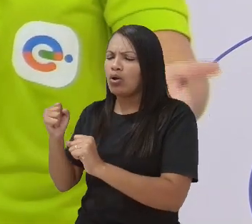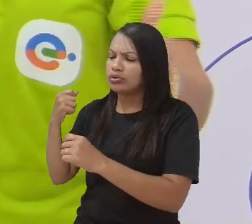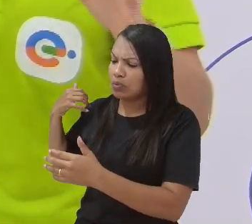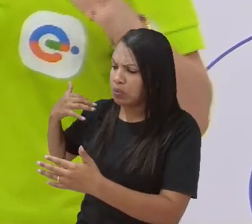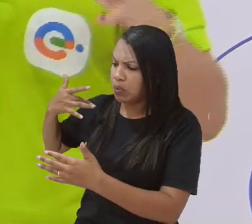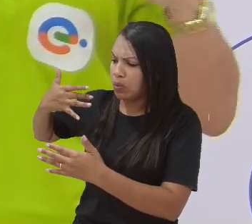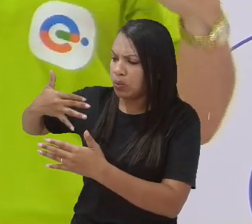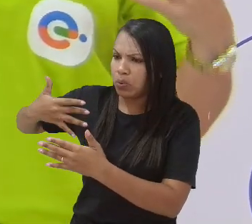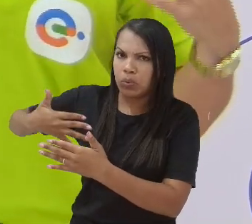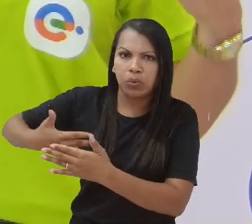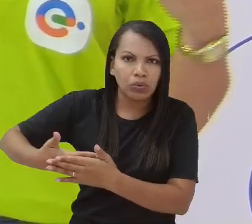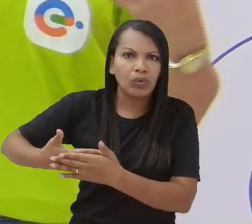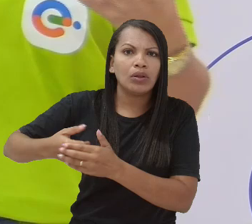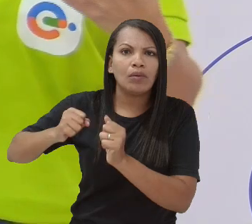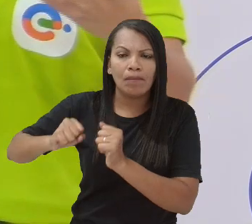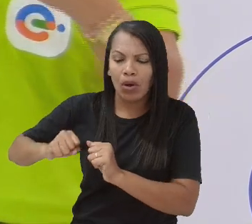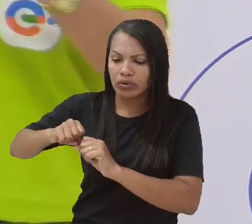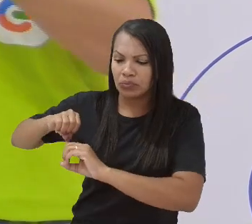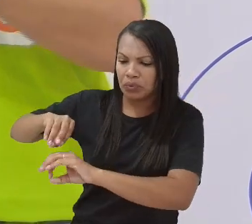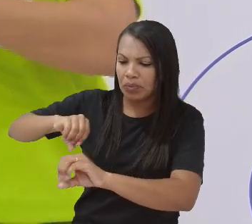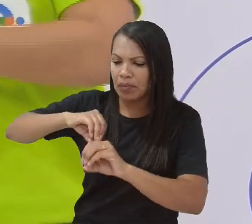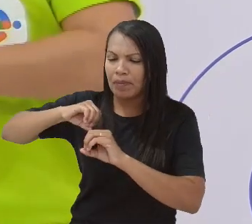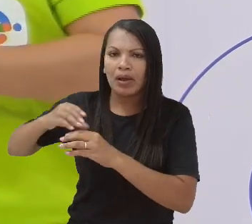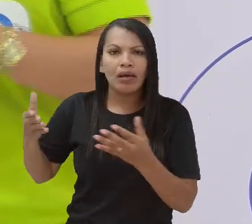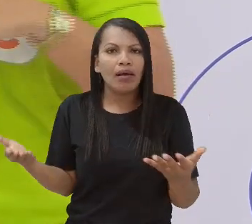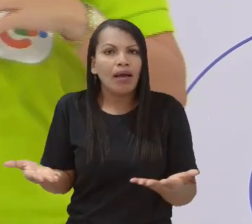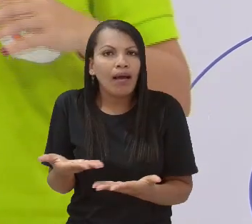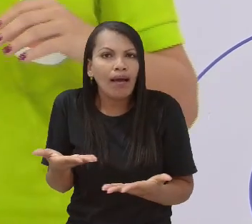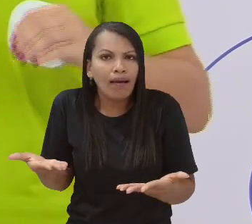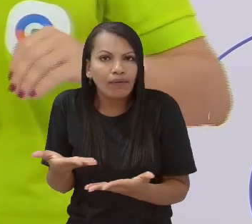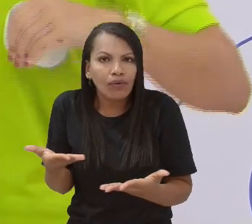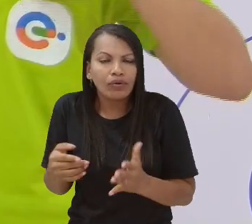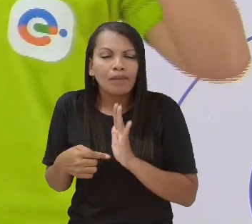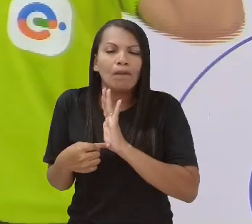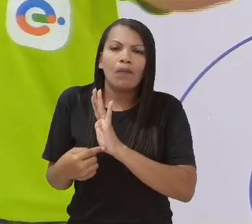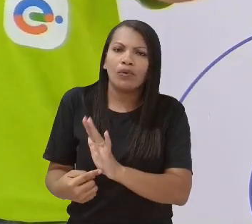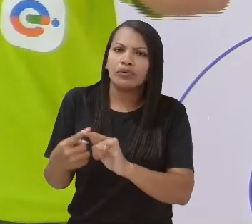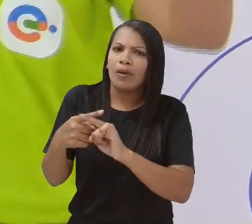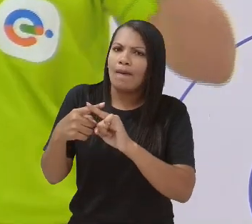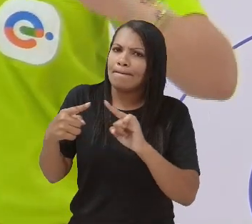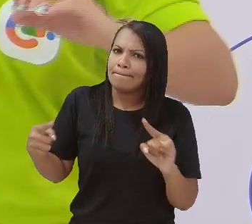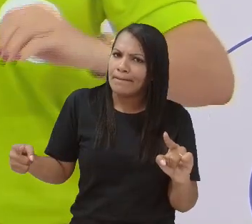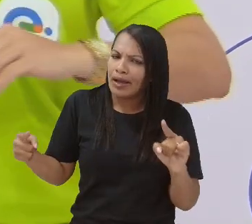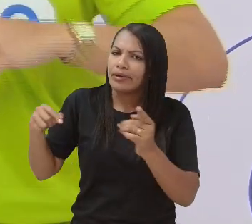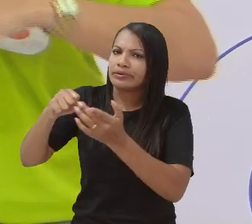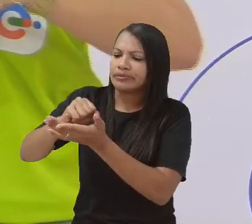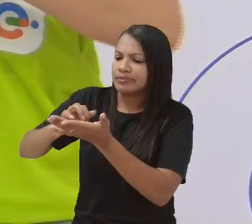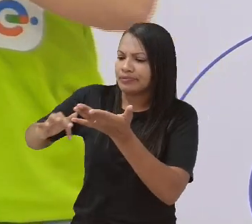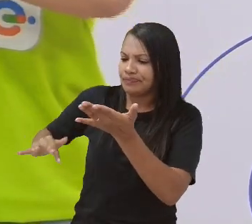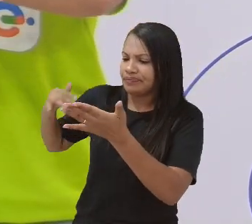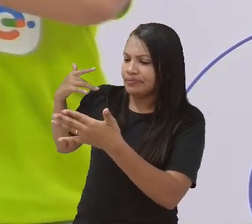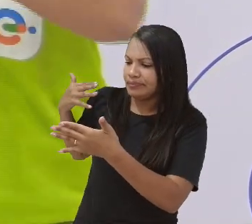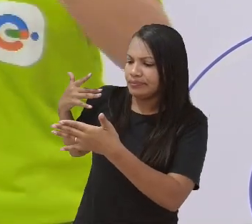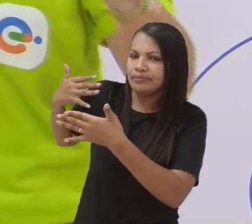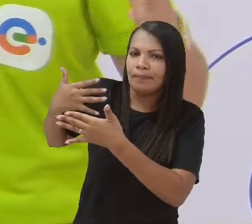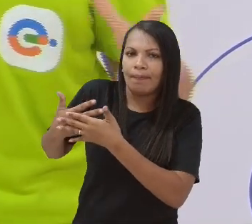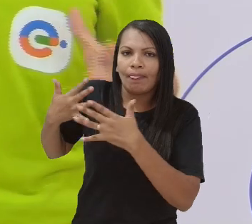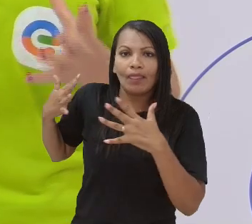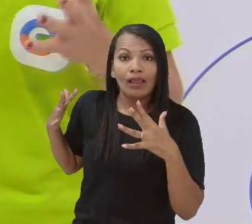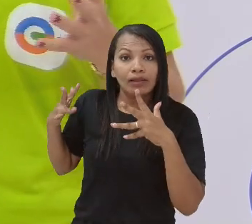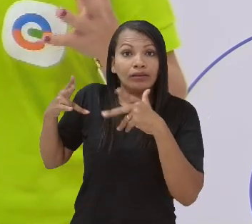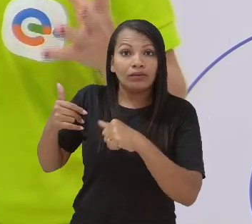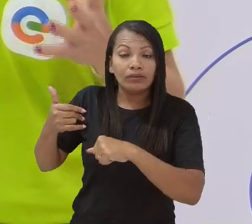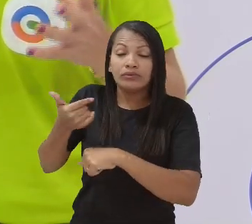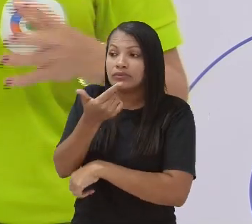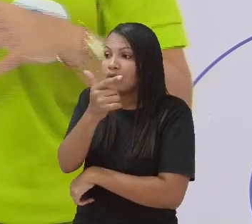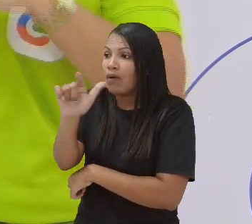ano. A gente está trazendo isso neste momento, mas que durante as atividades, durante todos os outros